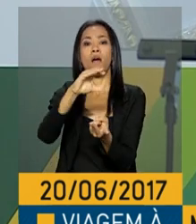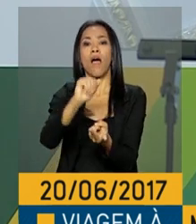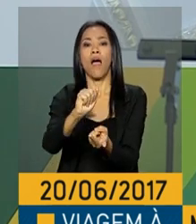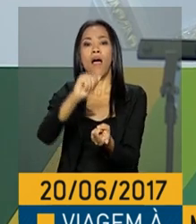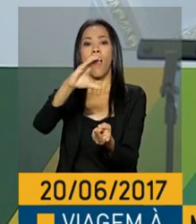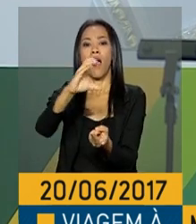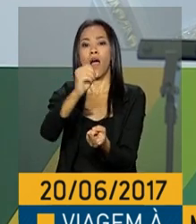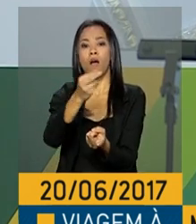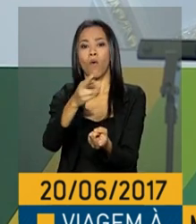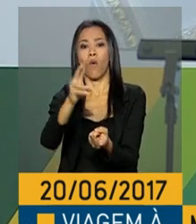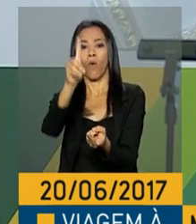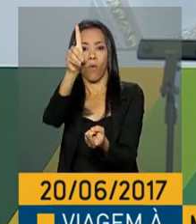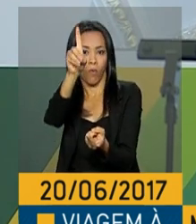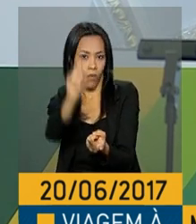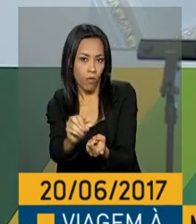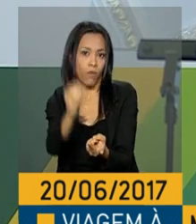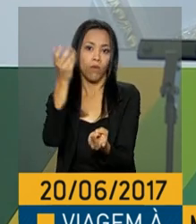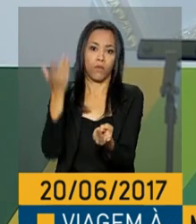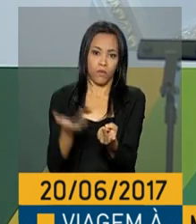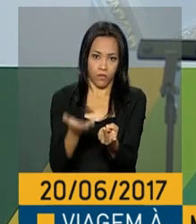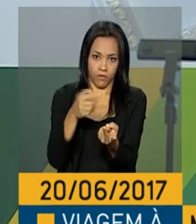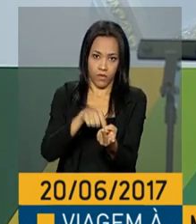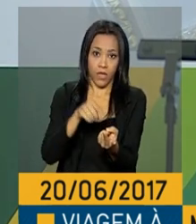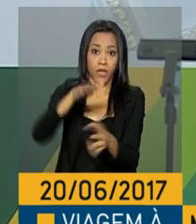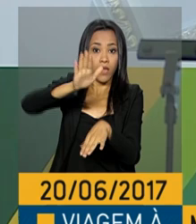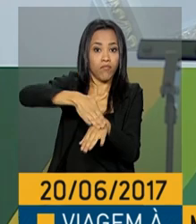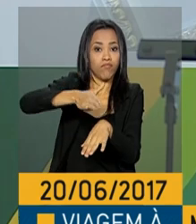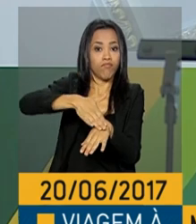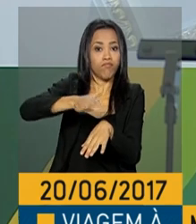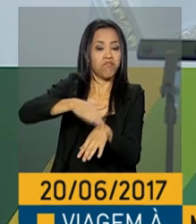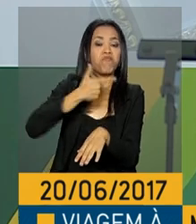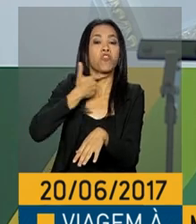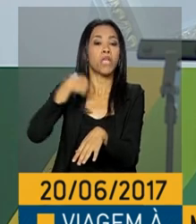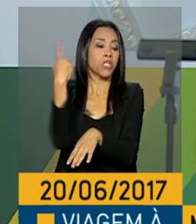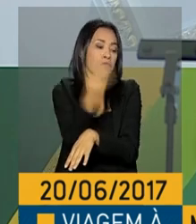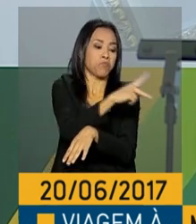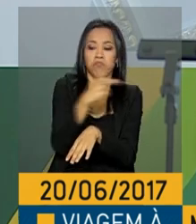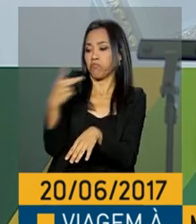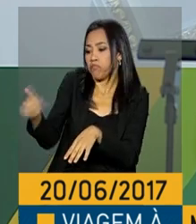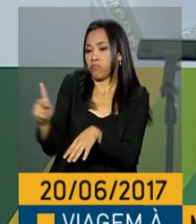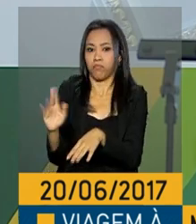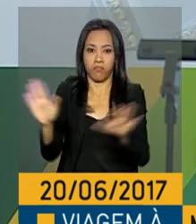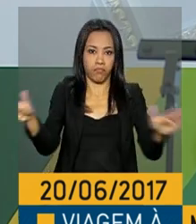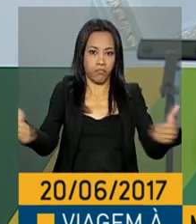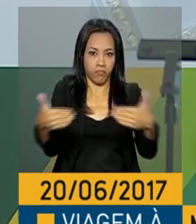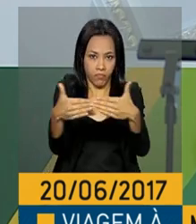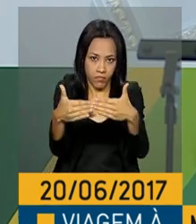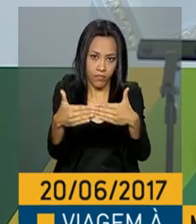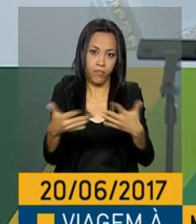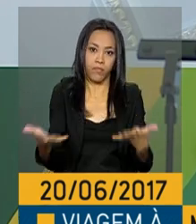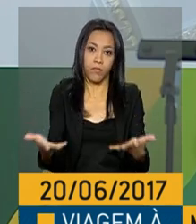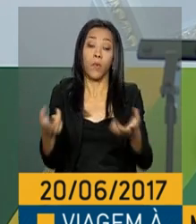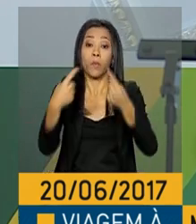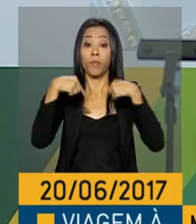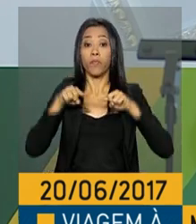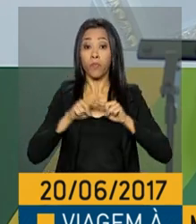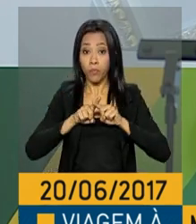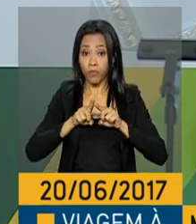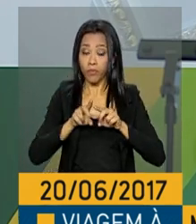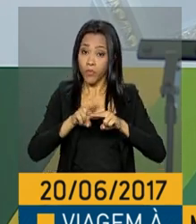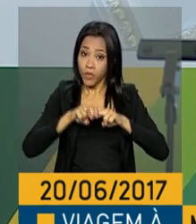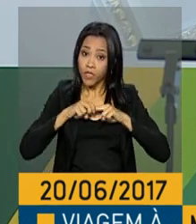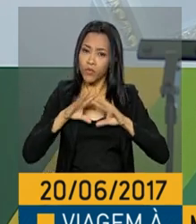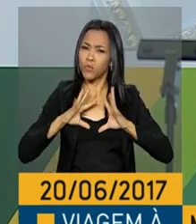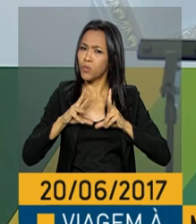legislado, tendo em vista a prevalência da vontade de ambas as partes. Portanto, tudo isso está